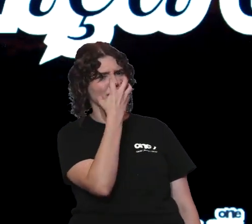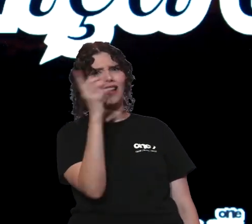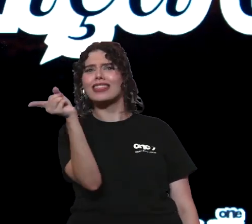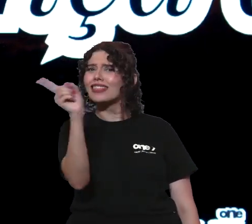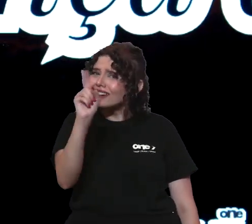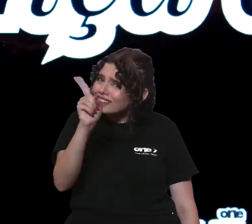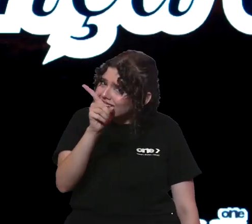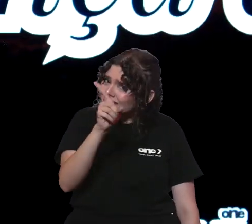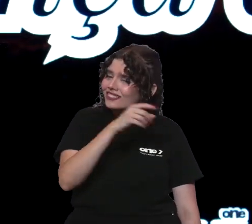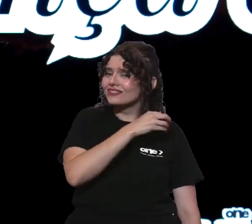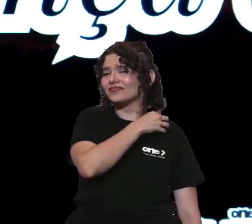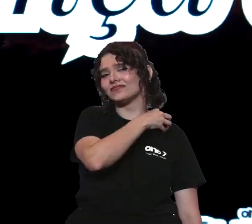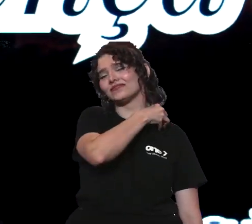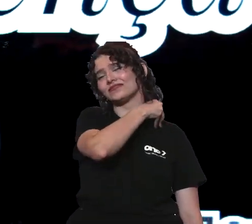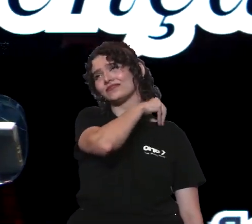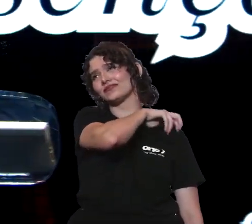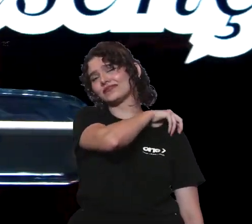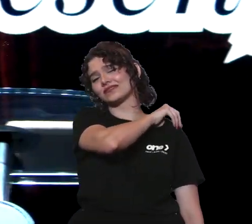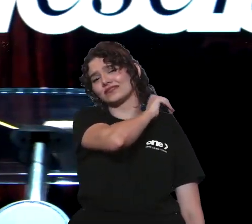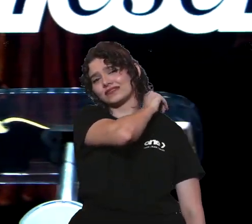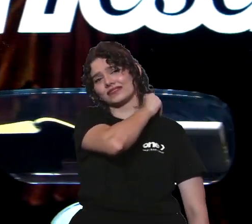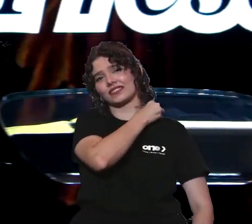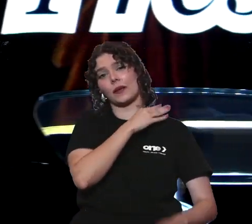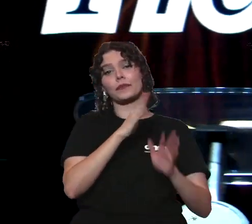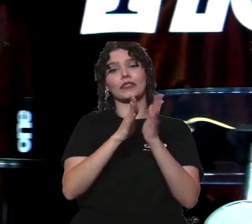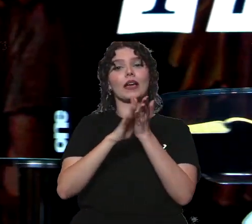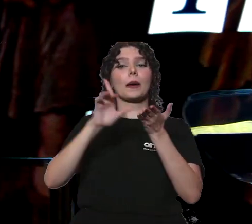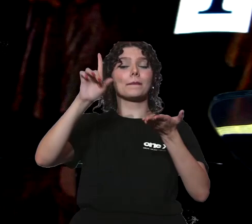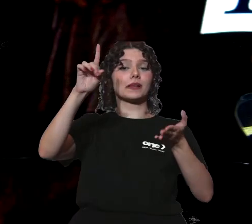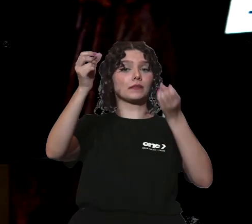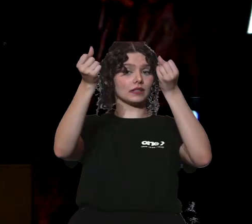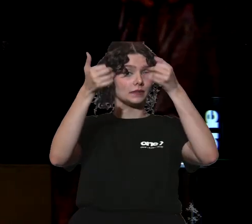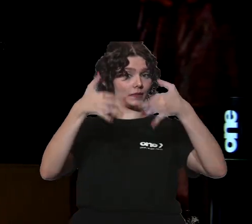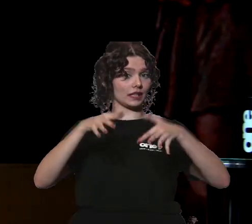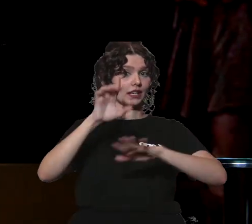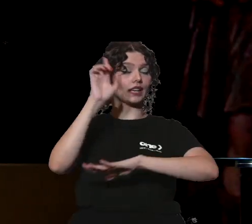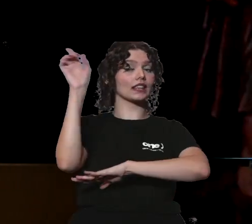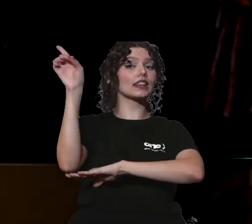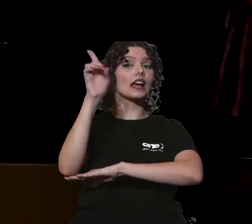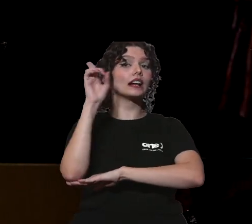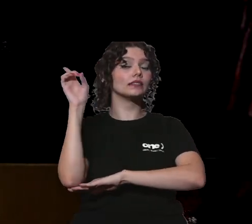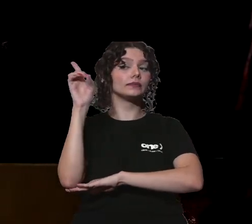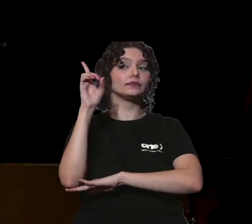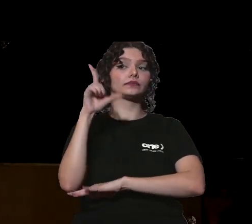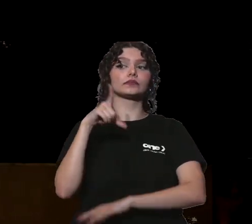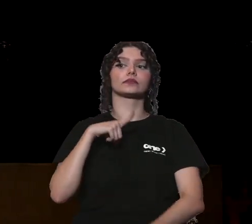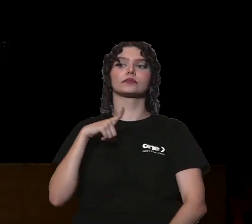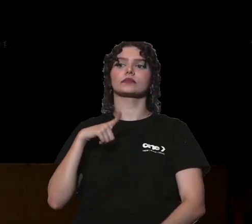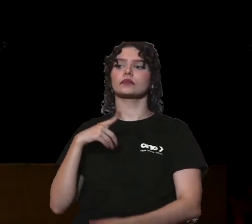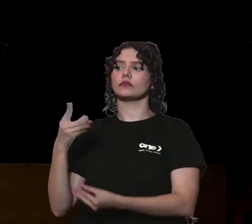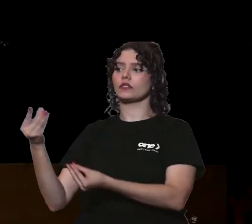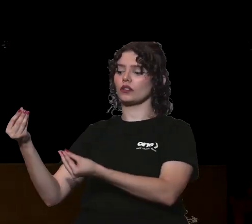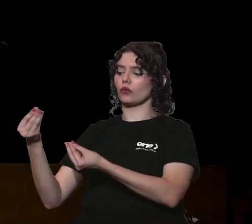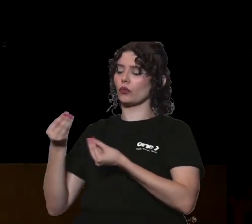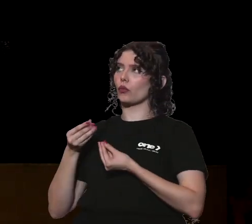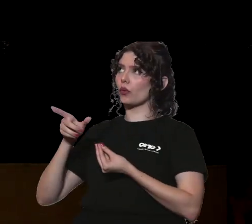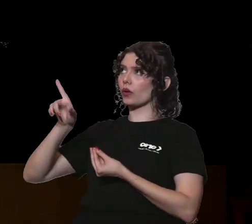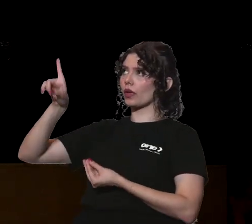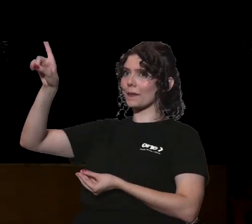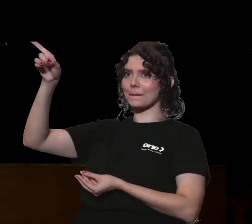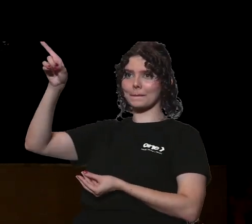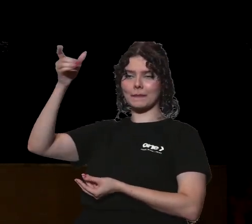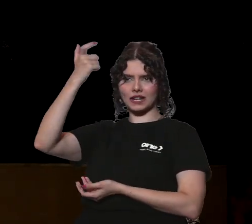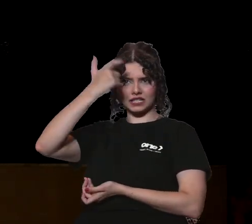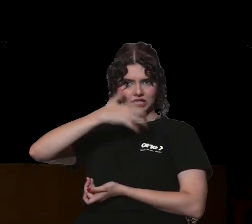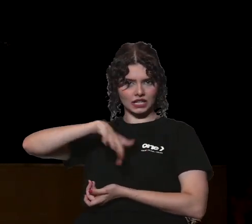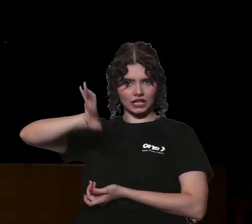Não foi assim. A Bíblia diz que Davi havia recebido palavra de Deus para se tornar